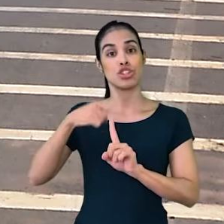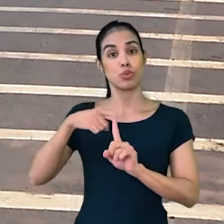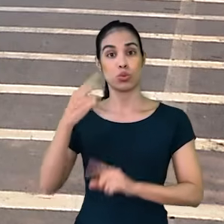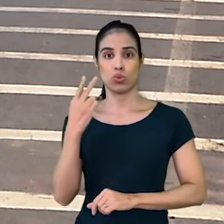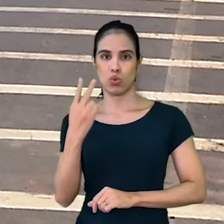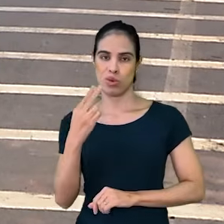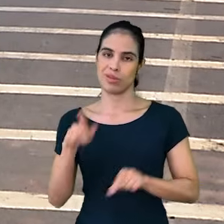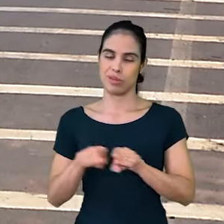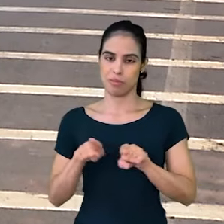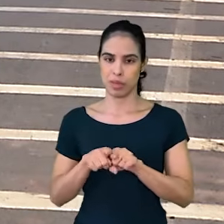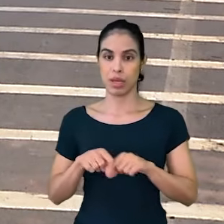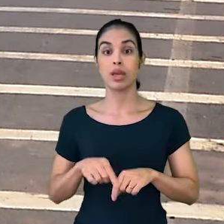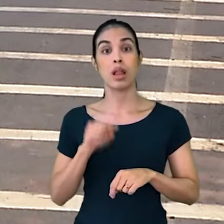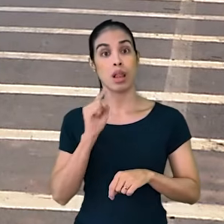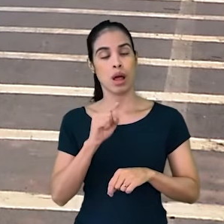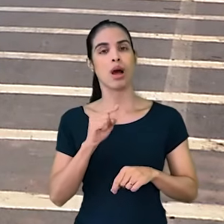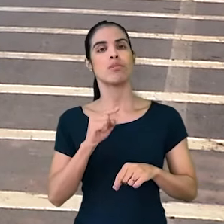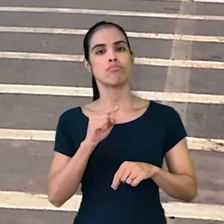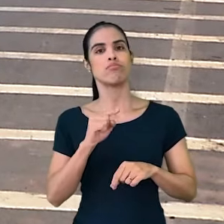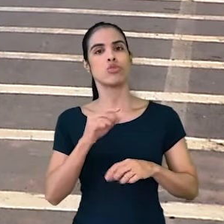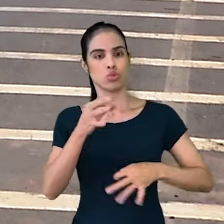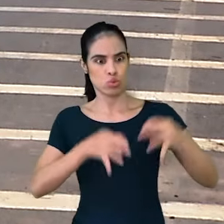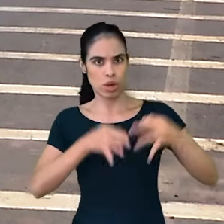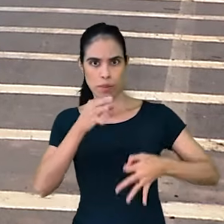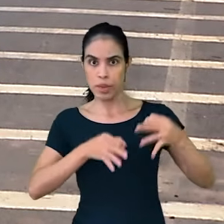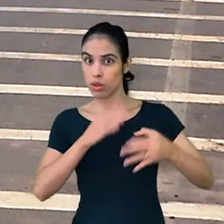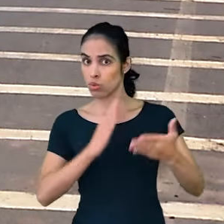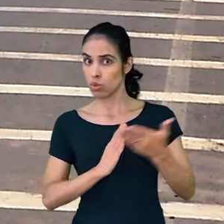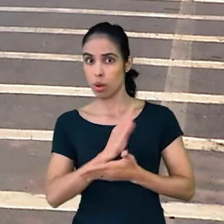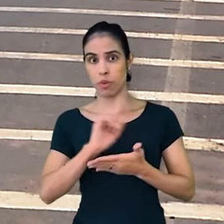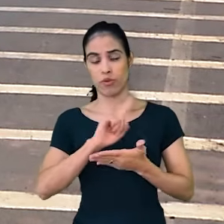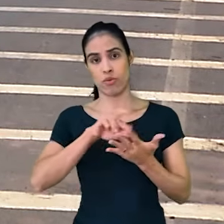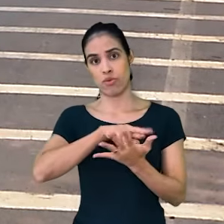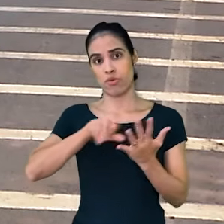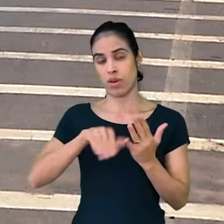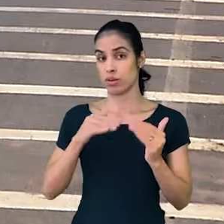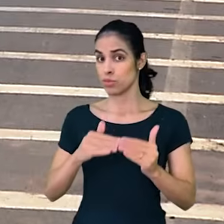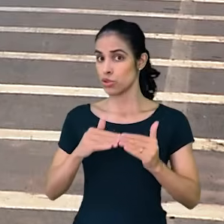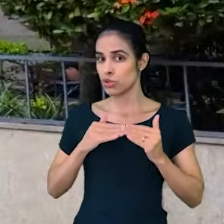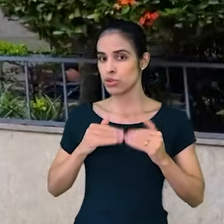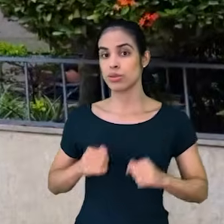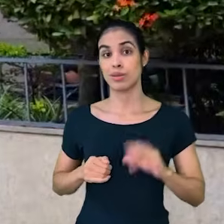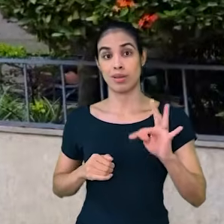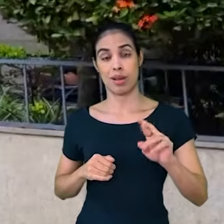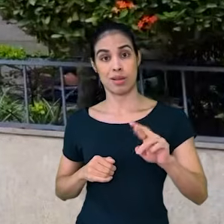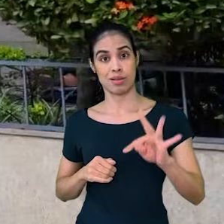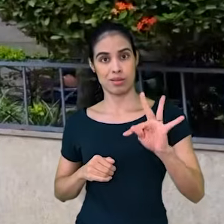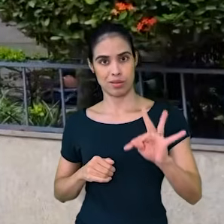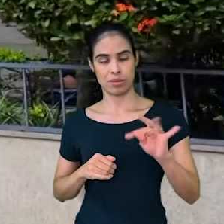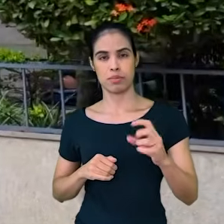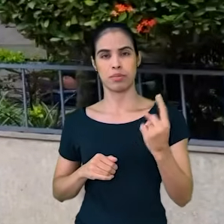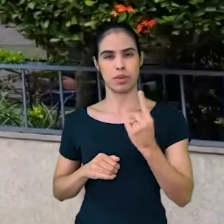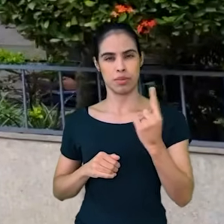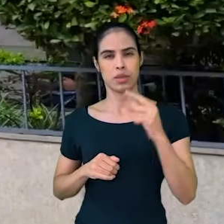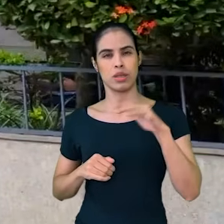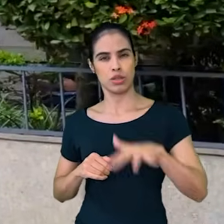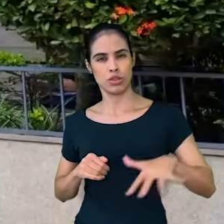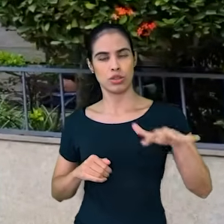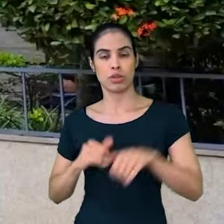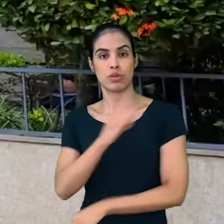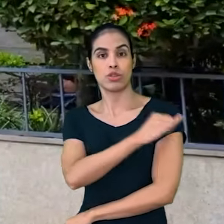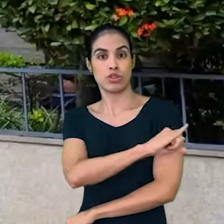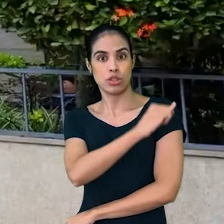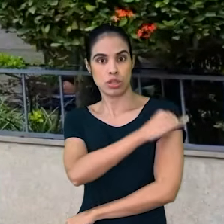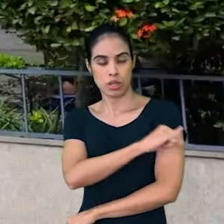juízo de primeiro grau reconheceu o vínculo de emprego, mas negou os outros pedidos. O Tribunal Regional do Trabalho da